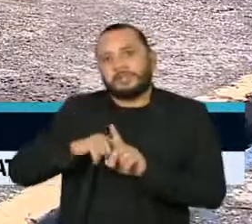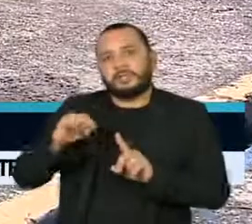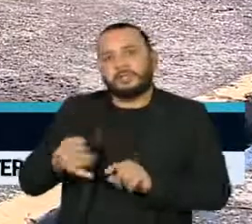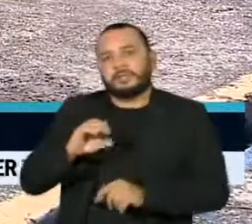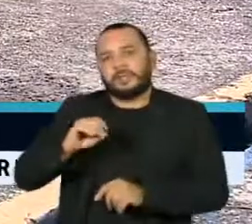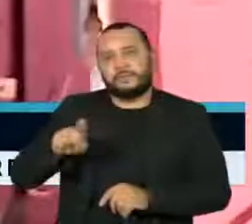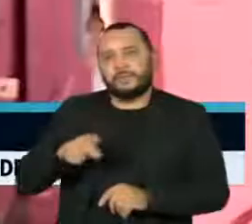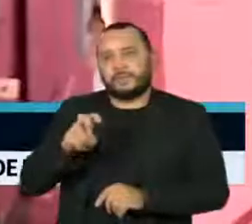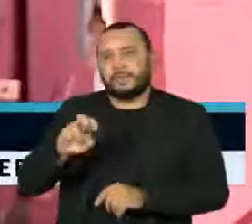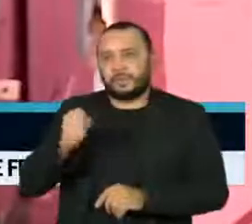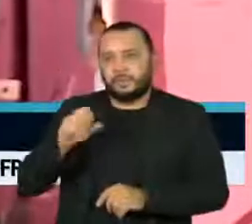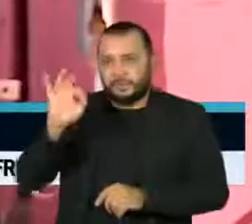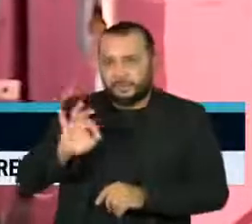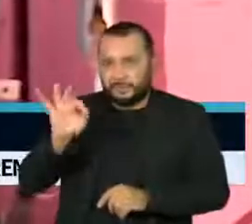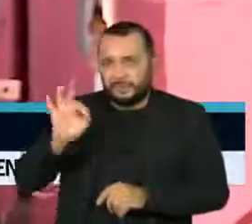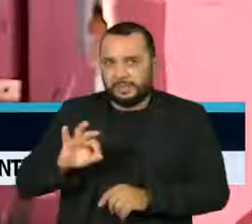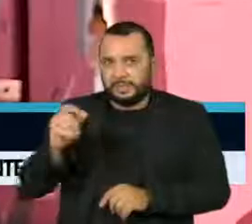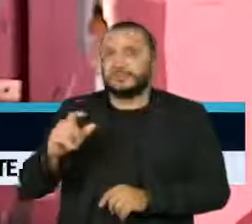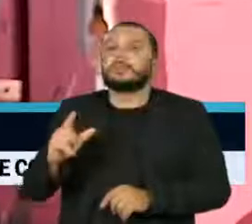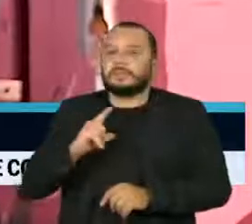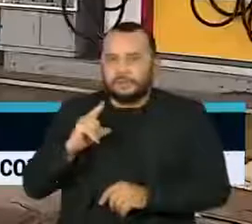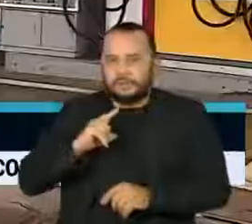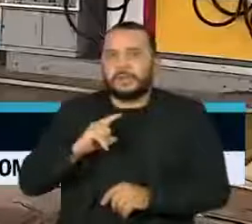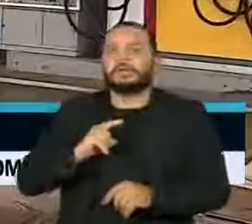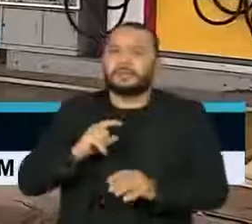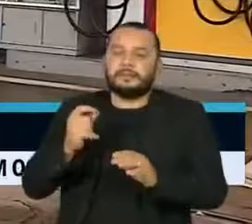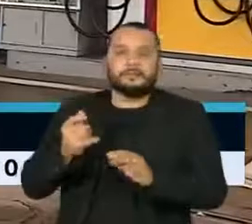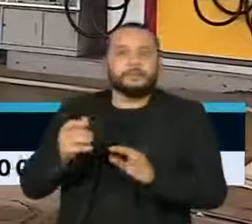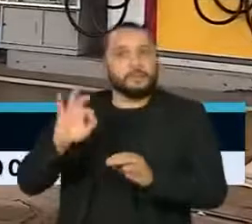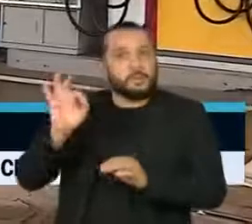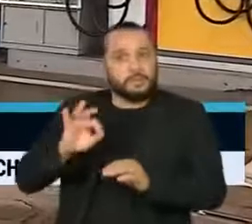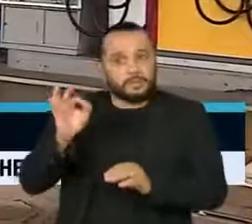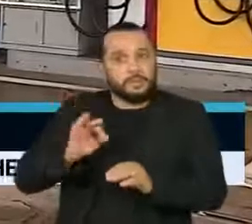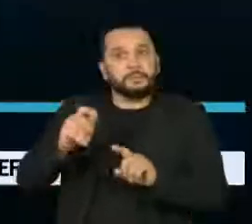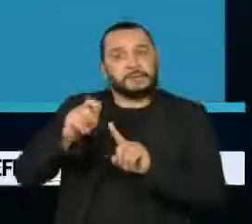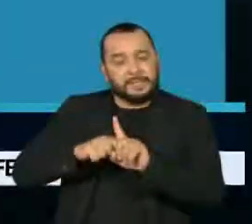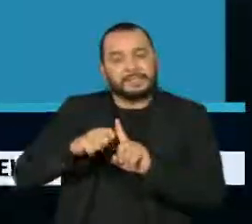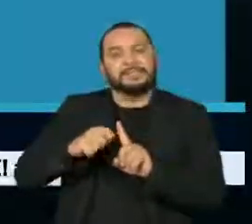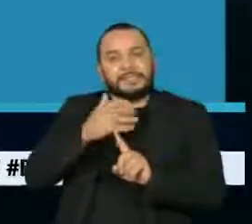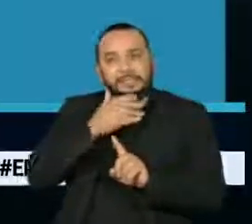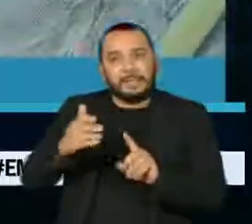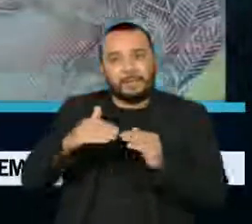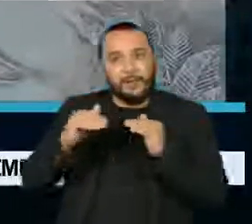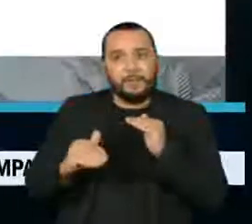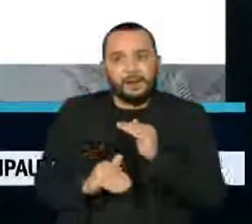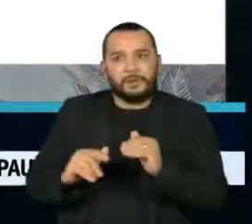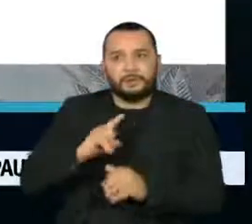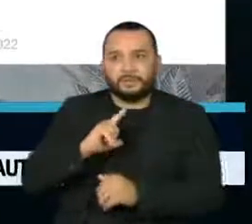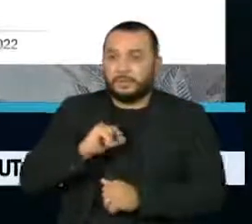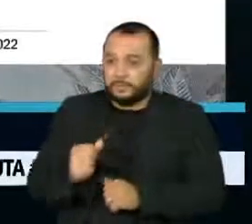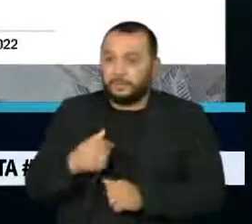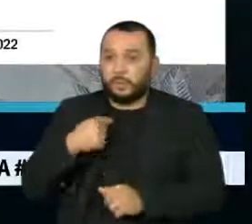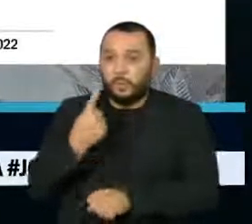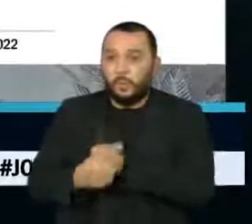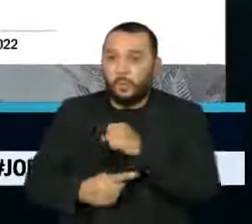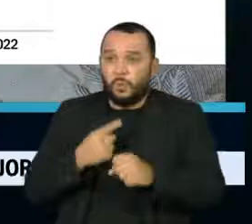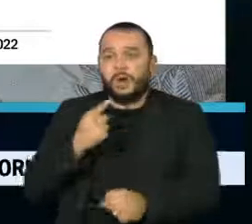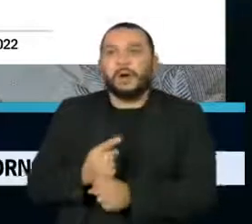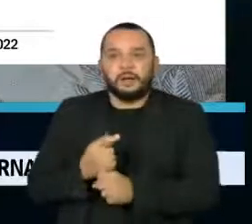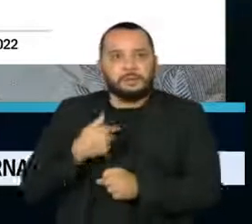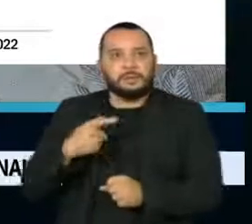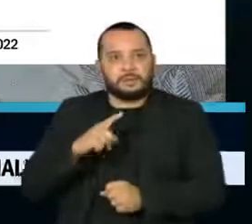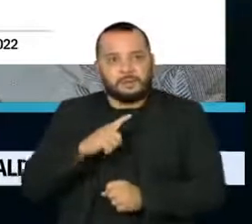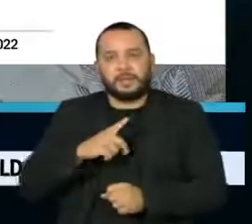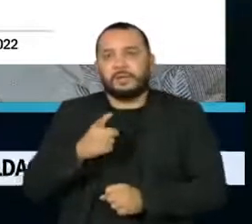0,58% este mês, portanto, ficou abaixo da taxa registrada em dezembro. Há um ano, a inflação acumulada em 12